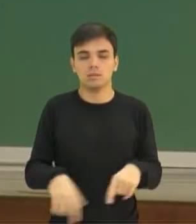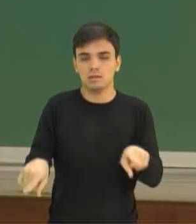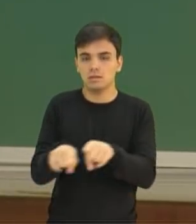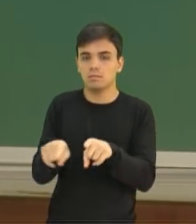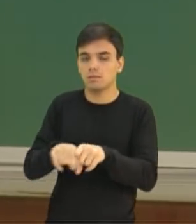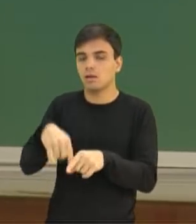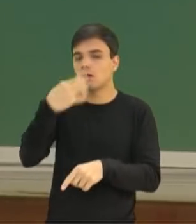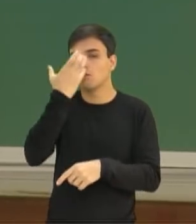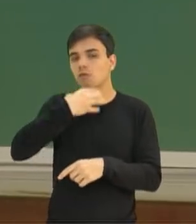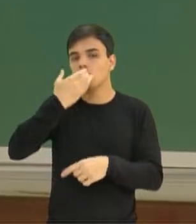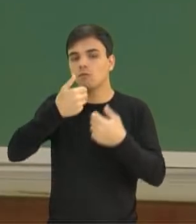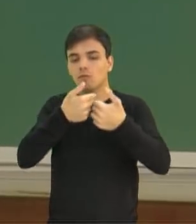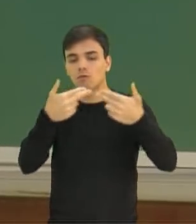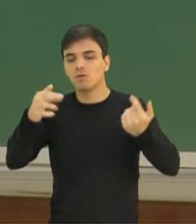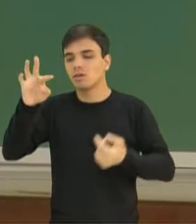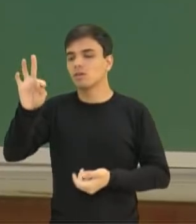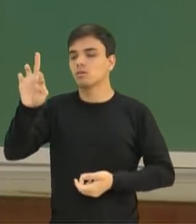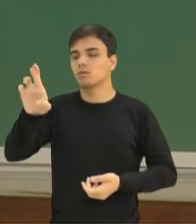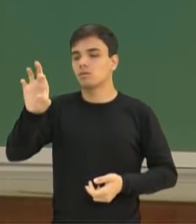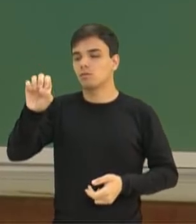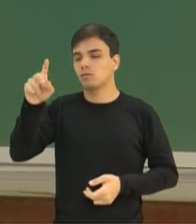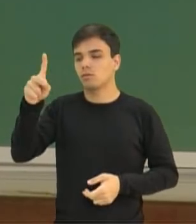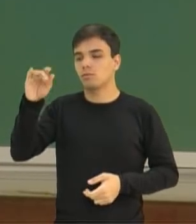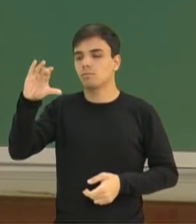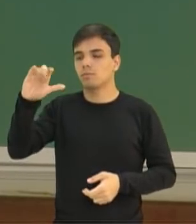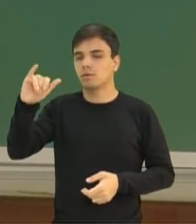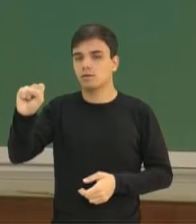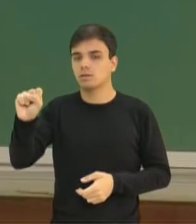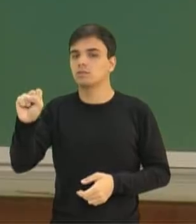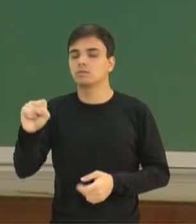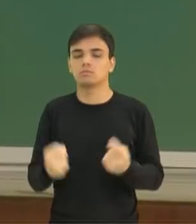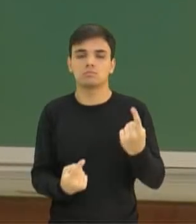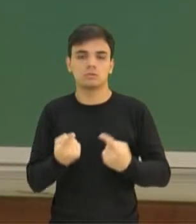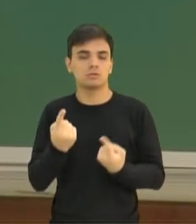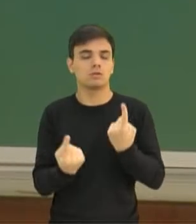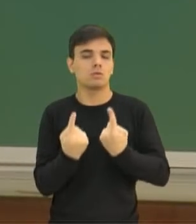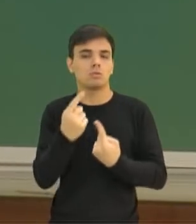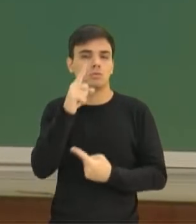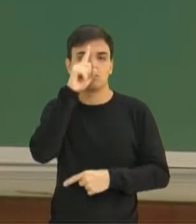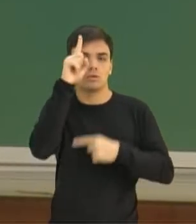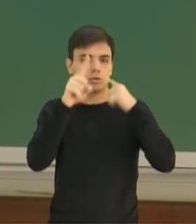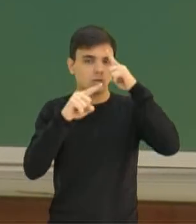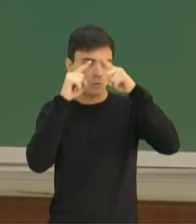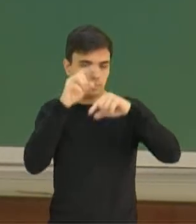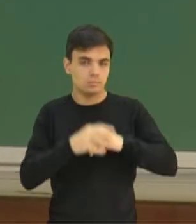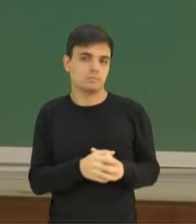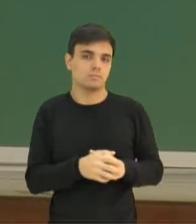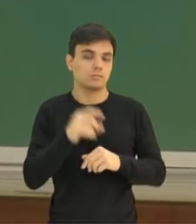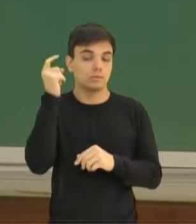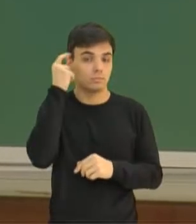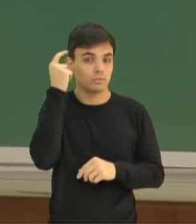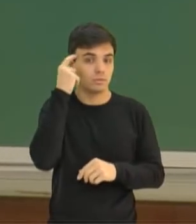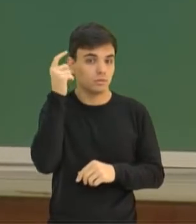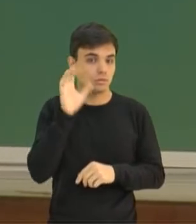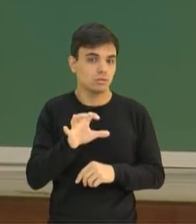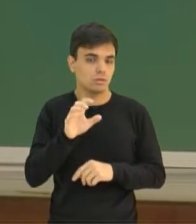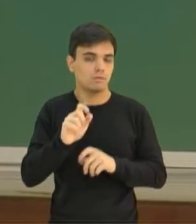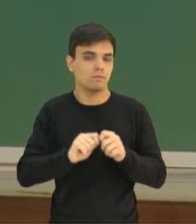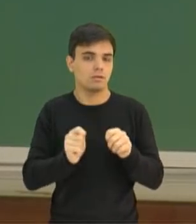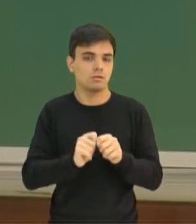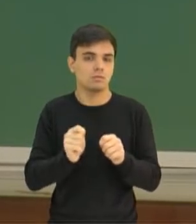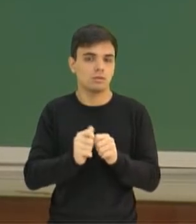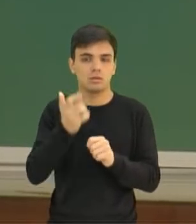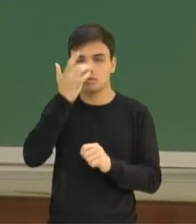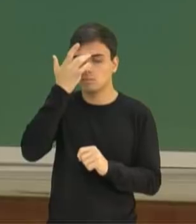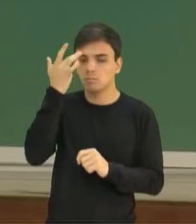frutas tropicais. Então, tudo aquilo que a gente falou, só que agora qual é a ideia? Qual é o olhar? É pensar que isso faz com que as